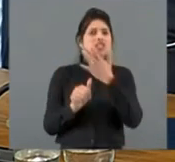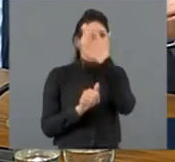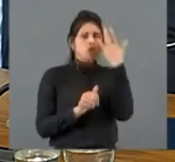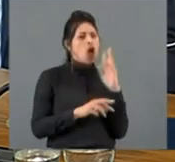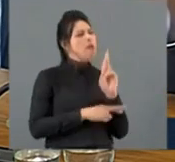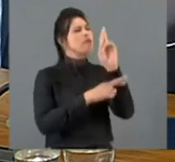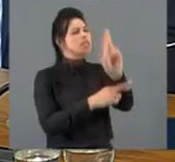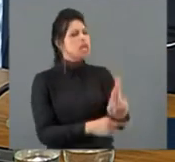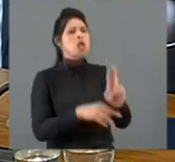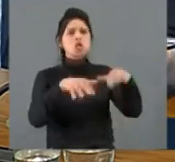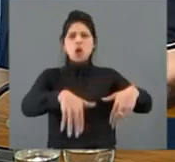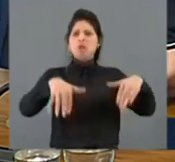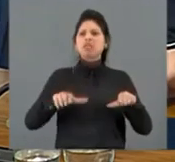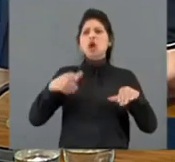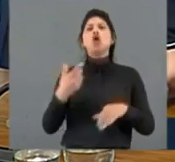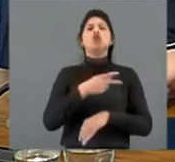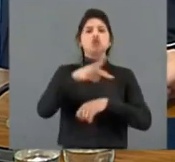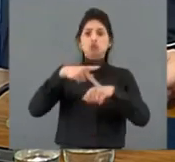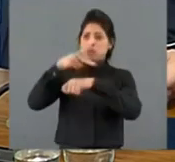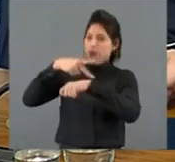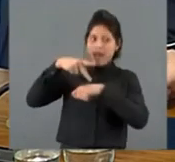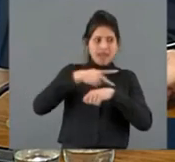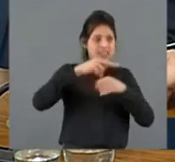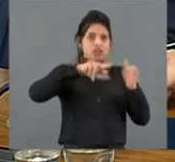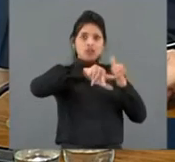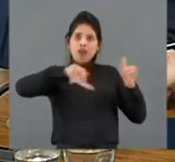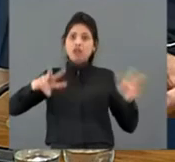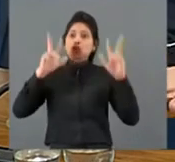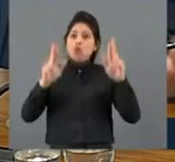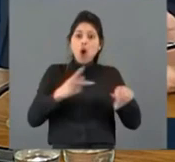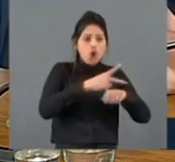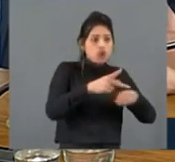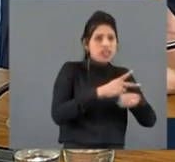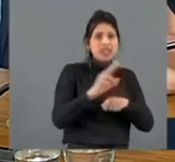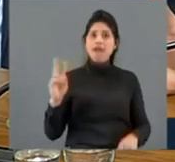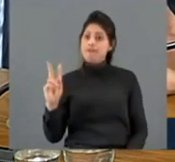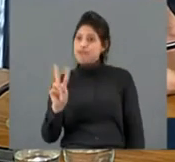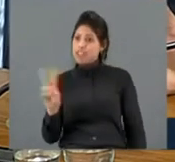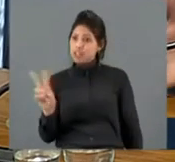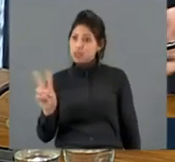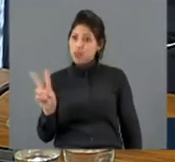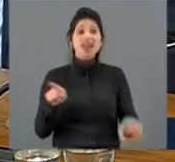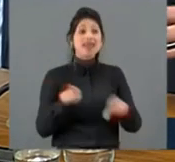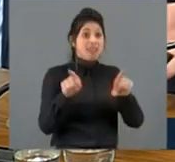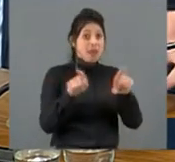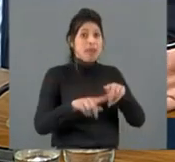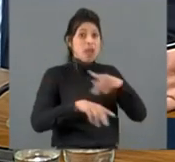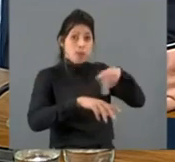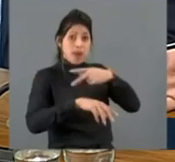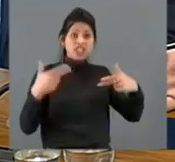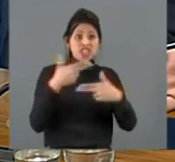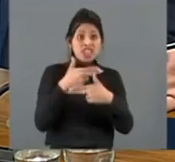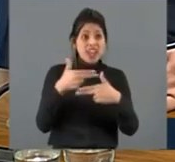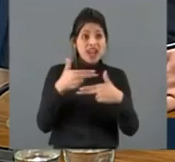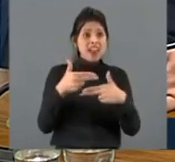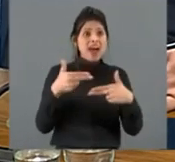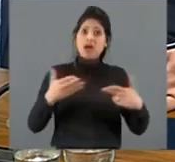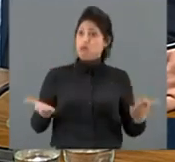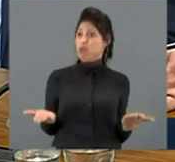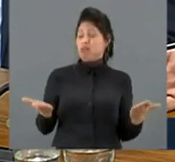estão no poder em determinados países, como é o caso da Venezuela e da Nicarágua. E não é para a gente ficar